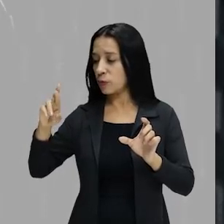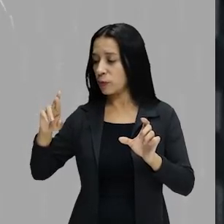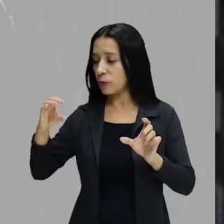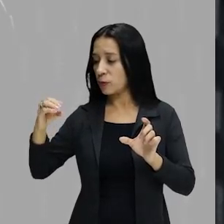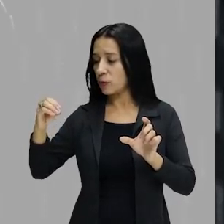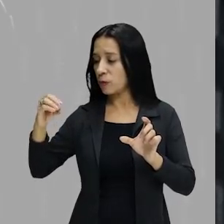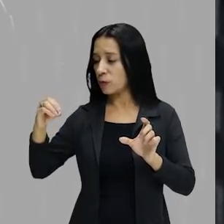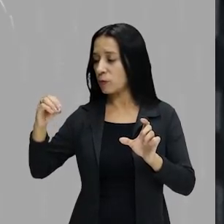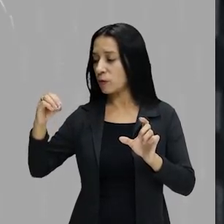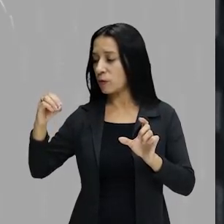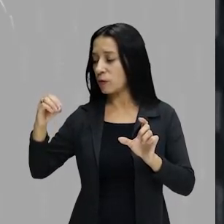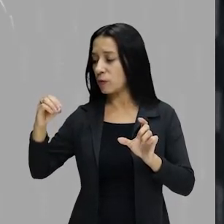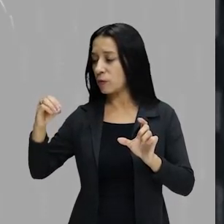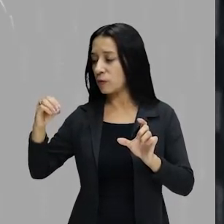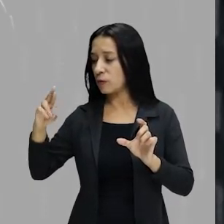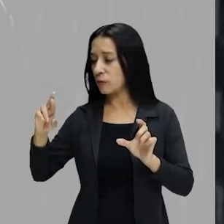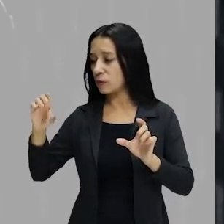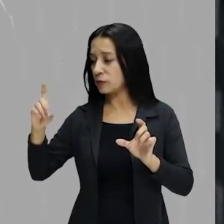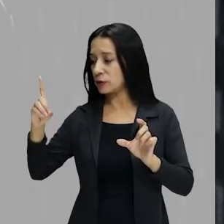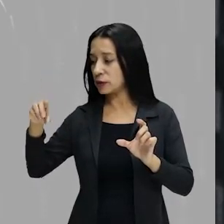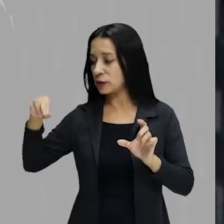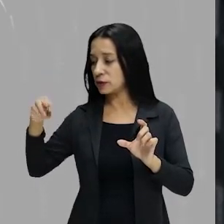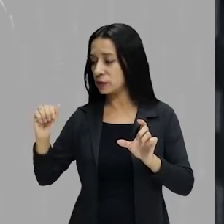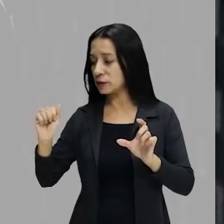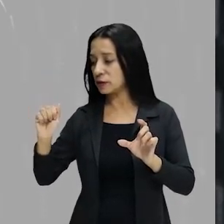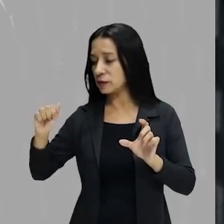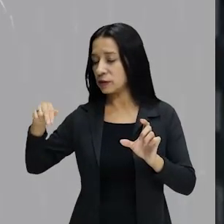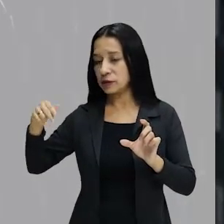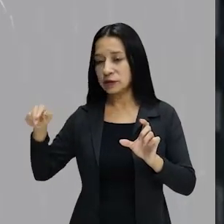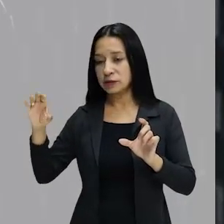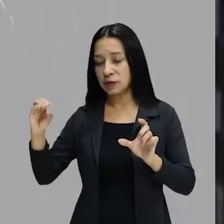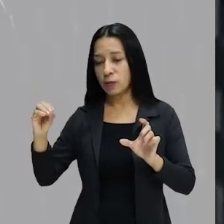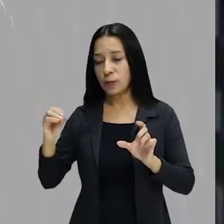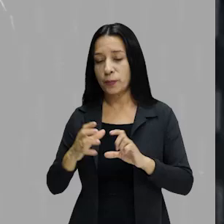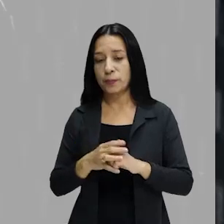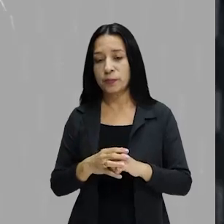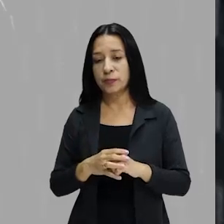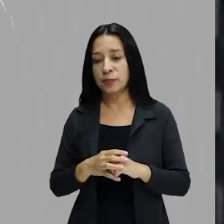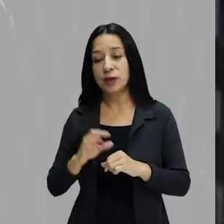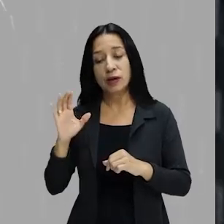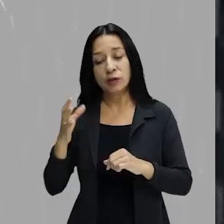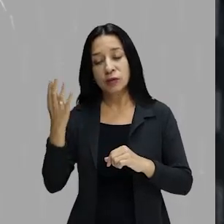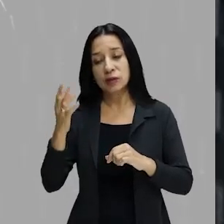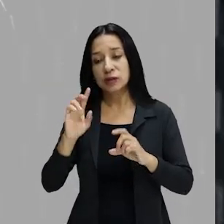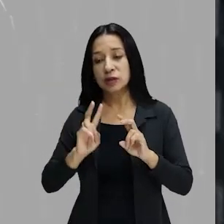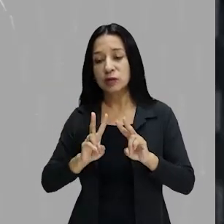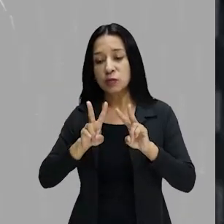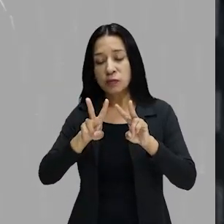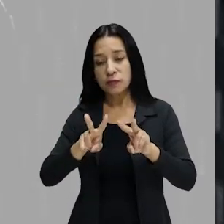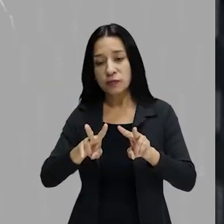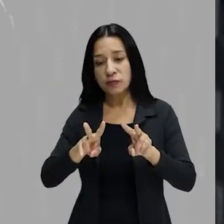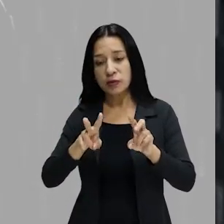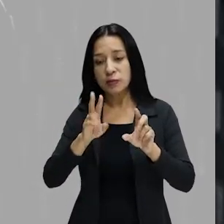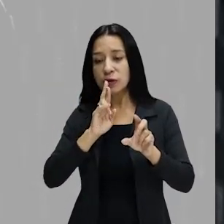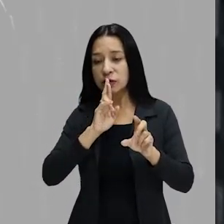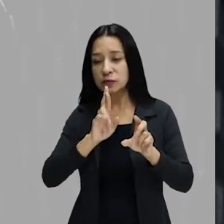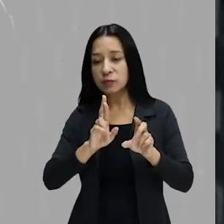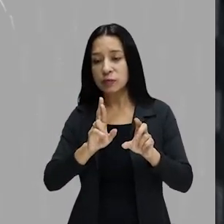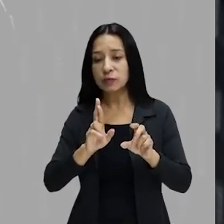oração subordinada, tá bom? Gostaram da dica? Então, vai acontecer de você olhar para a alternativa e ver que tem